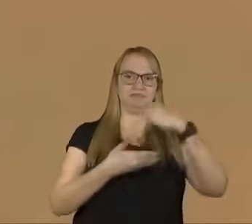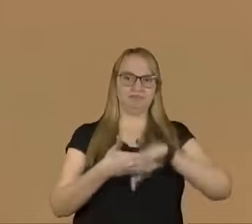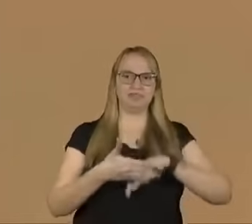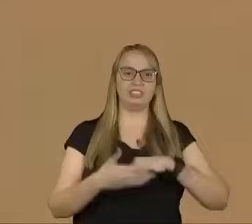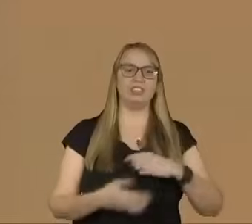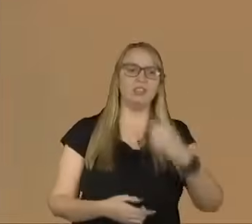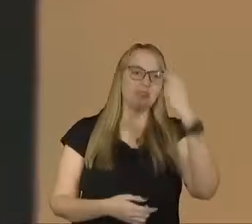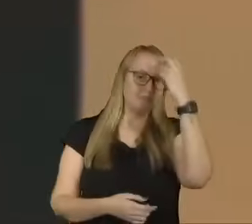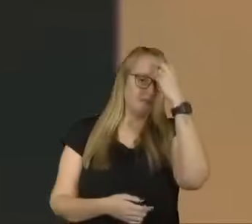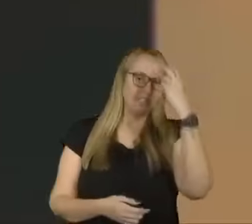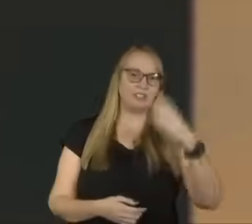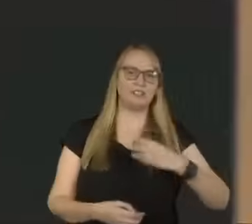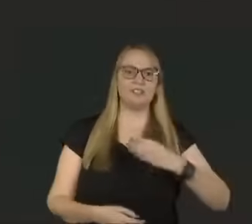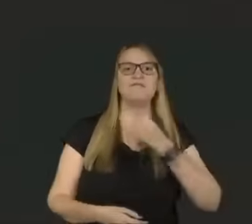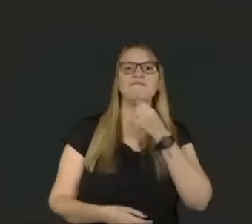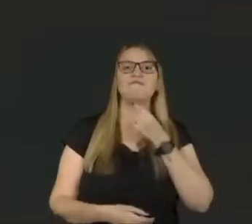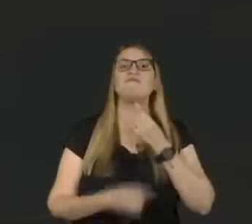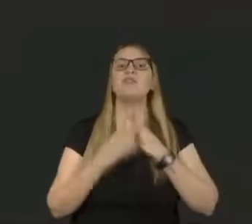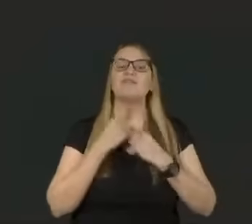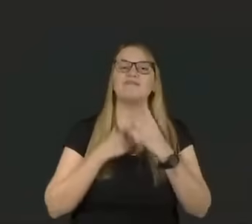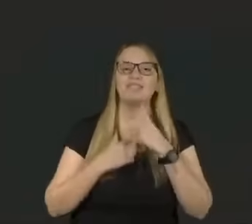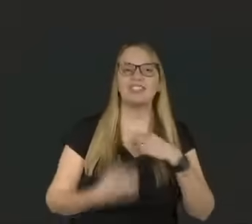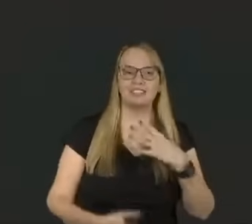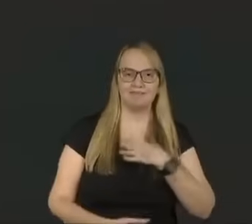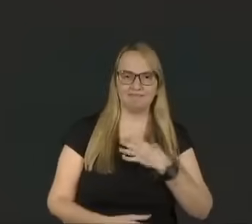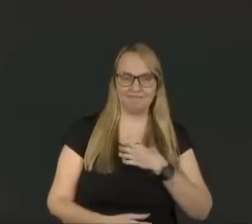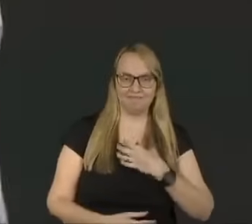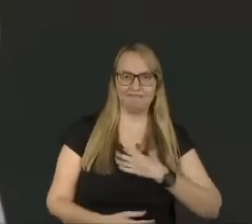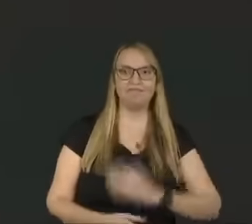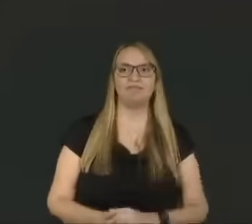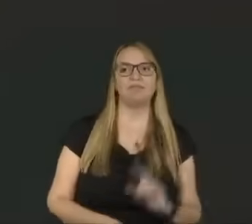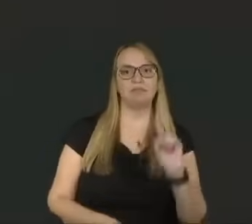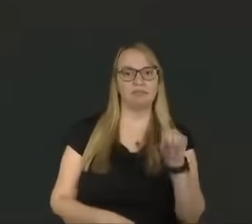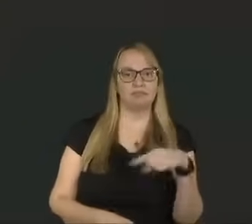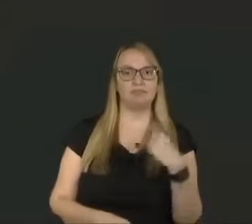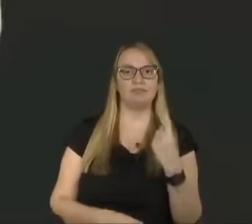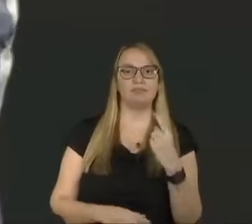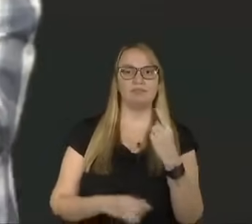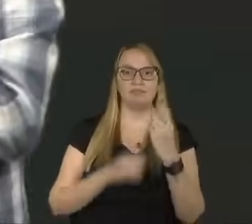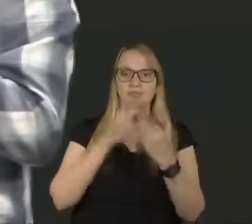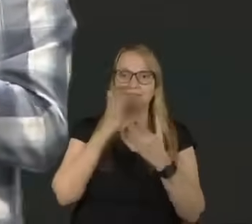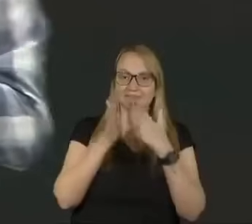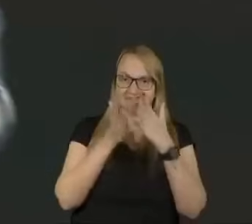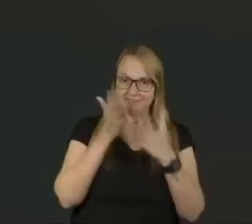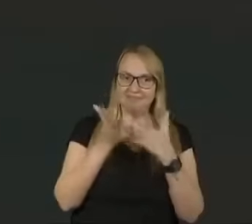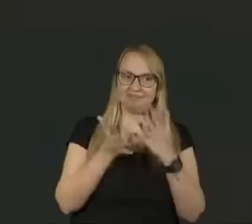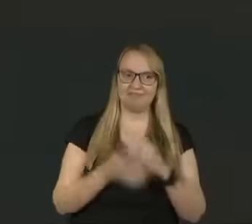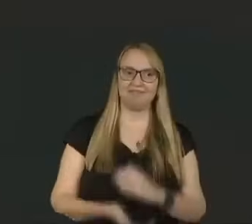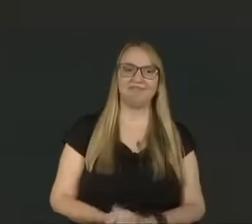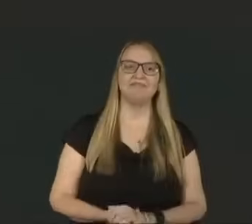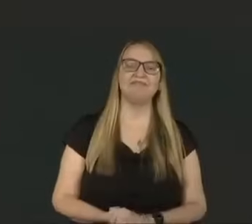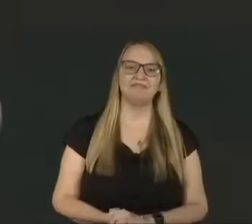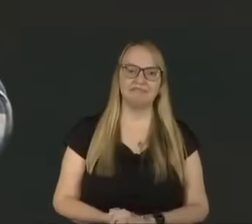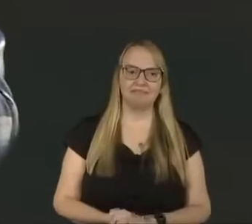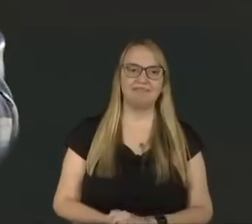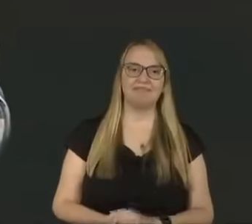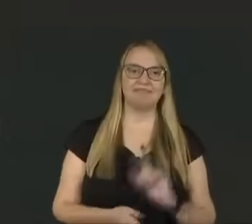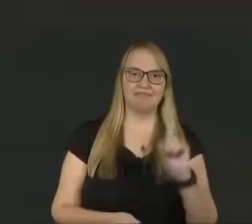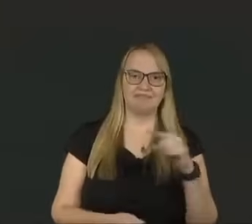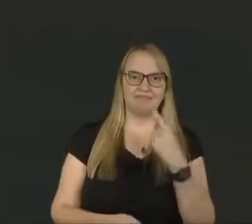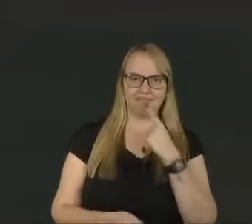e sentimentos hã é a nossa boca meu irmão é a nossa